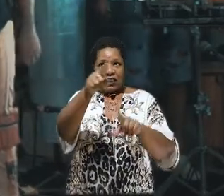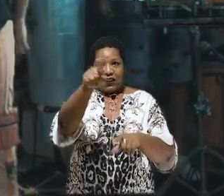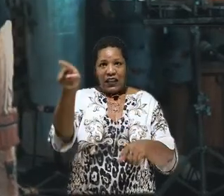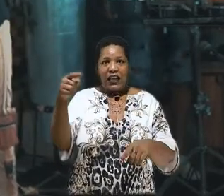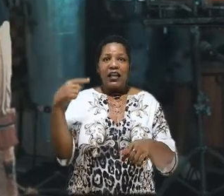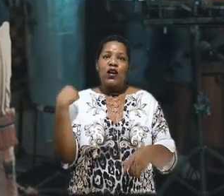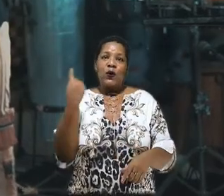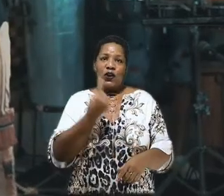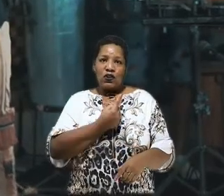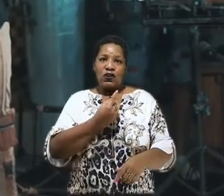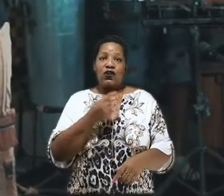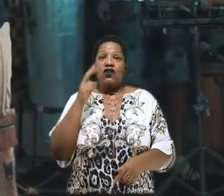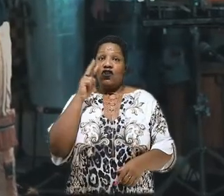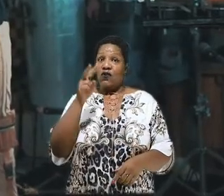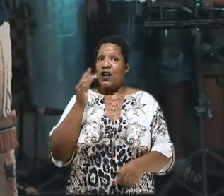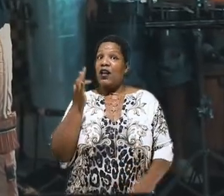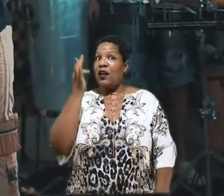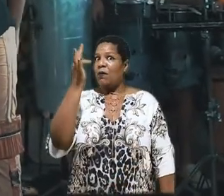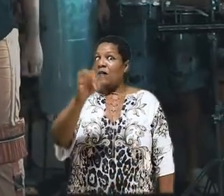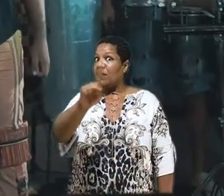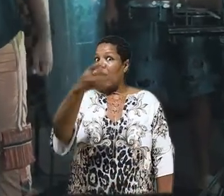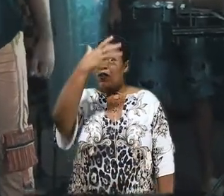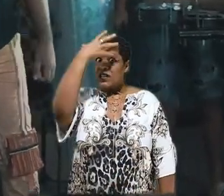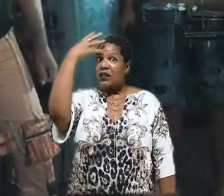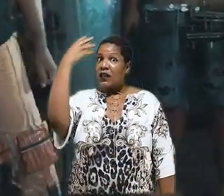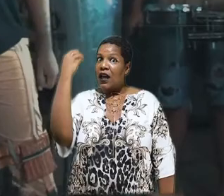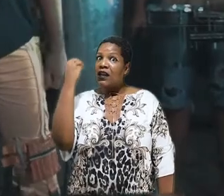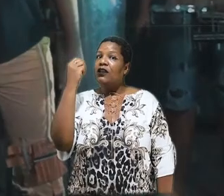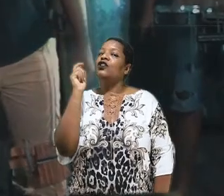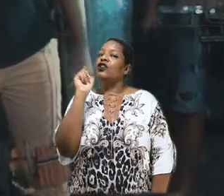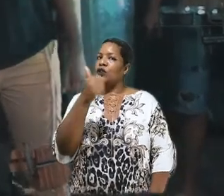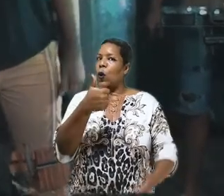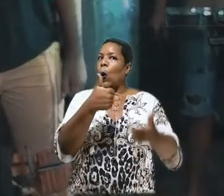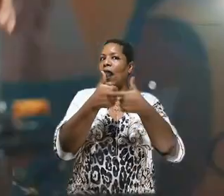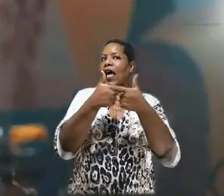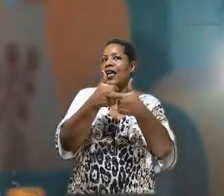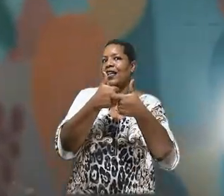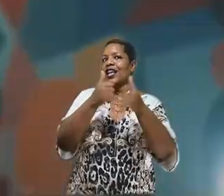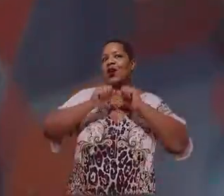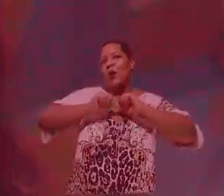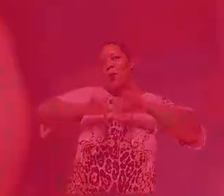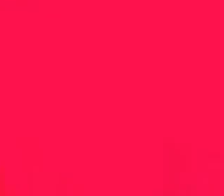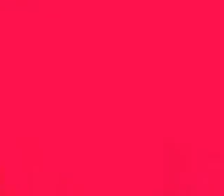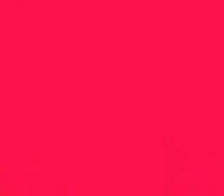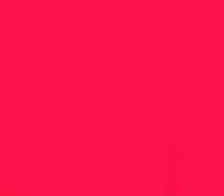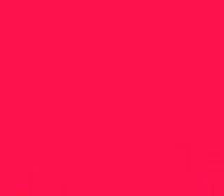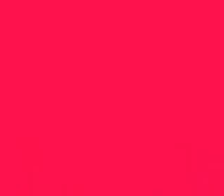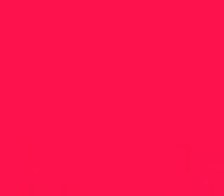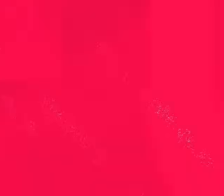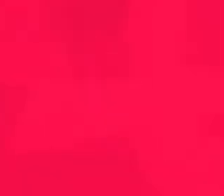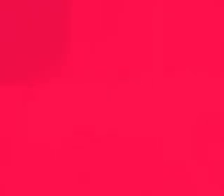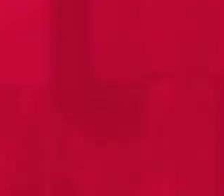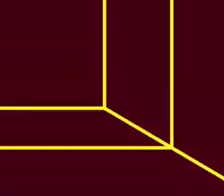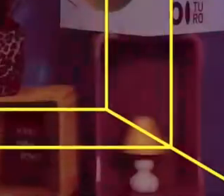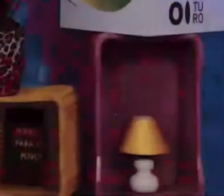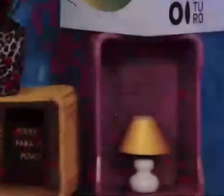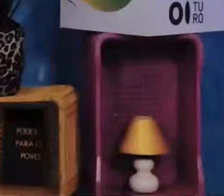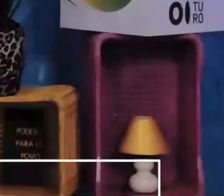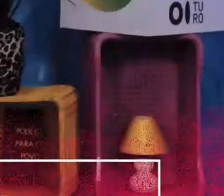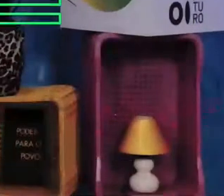aqui com a gente a gente se vê na próxima e não esquece de dar aquele lá que gostoso compartilhar bastante nosso vídeo tá